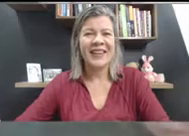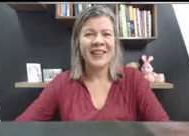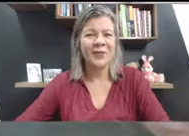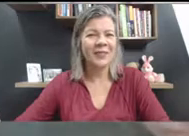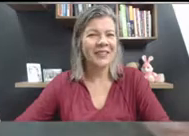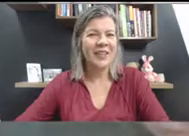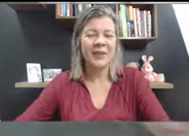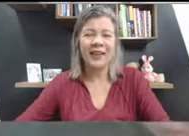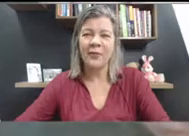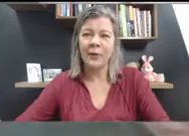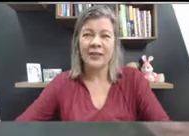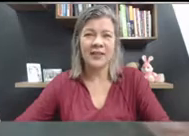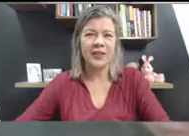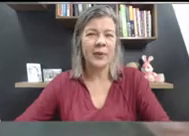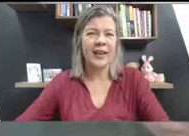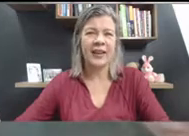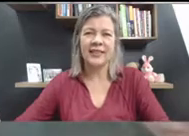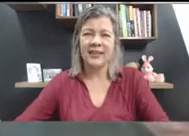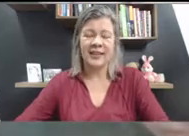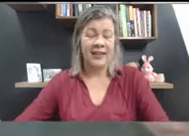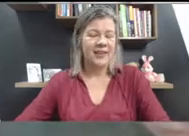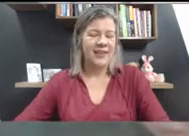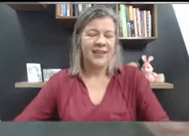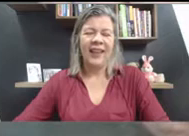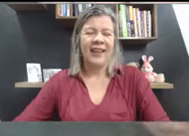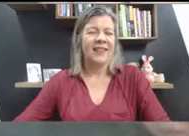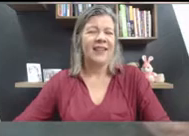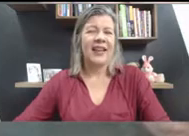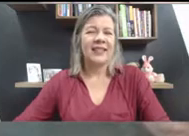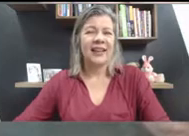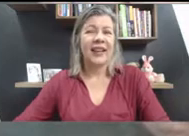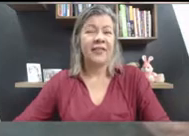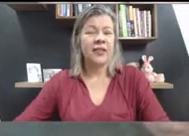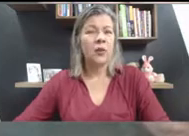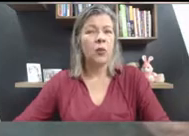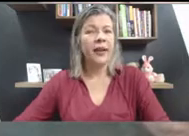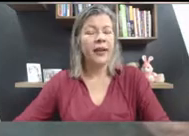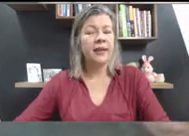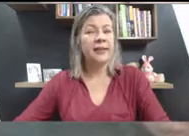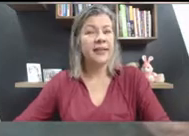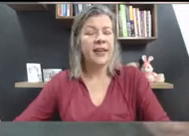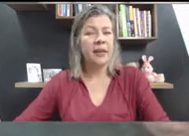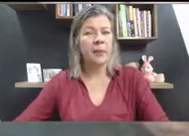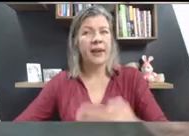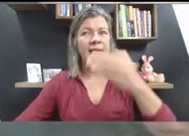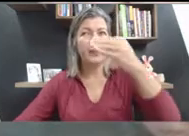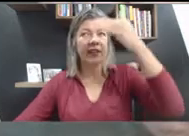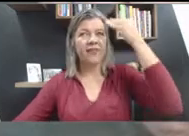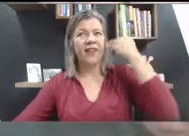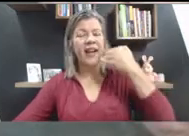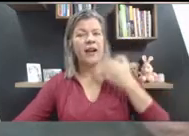E aí eu vou sempre reforçando para ele essa, né? Essa reflexão, como é que ele está sabendo? Para